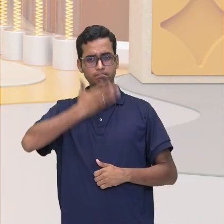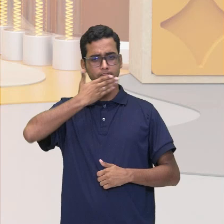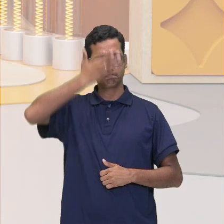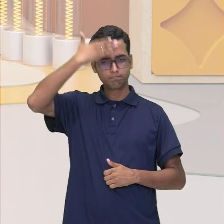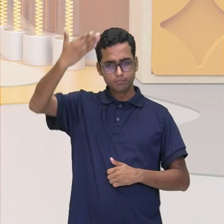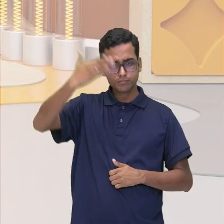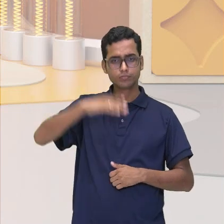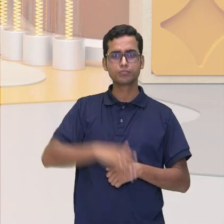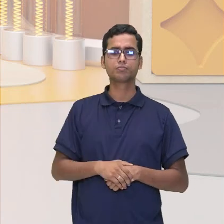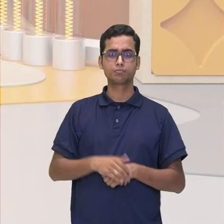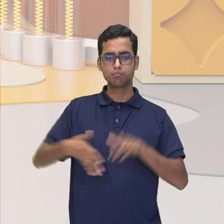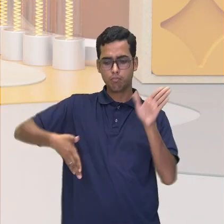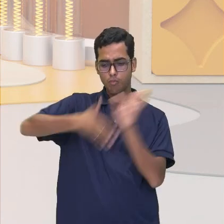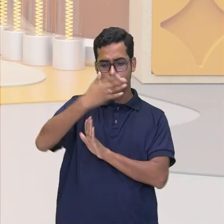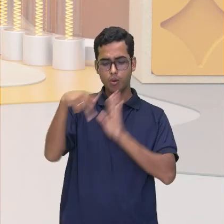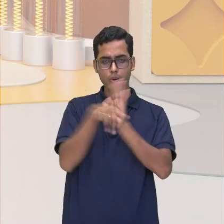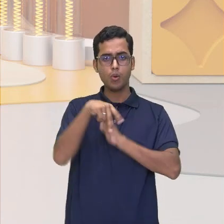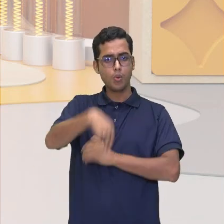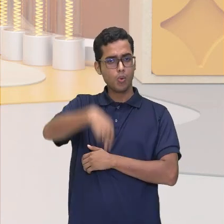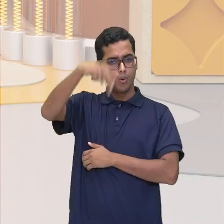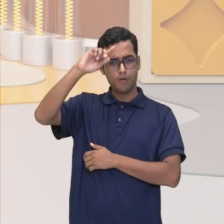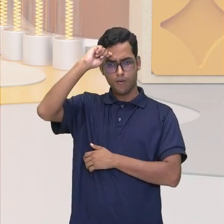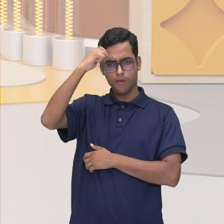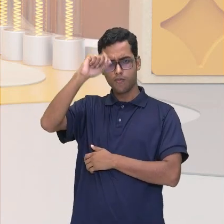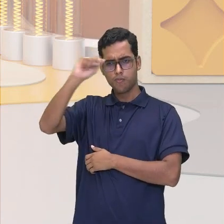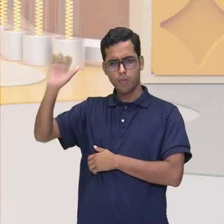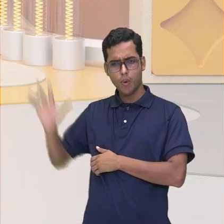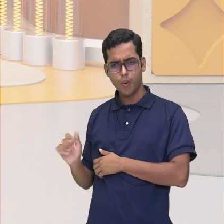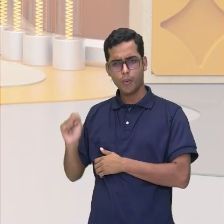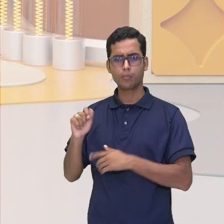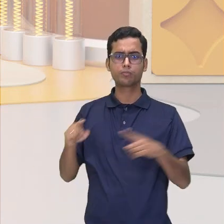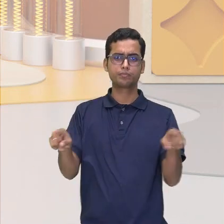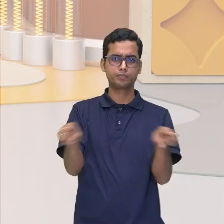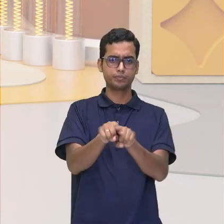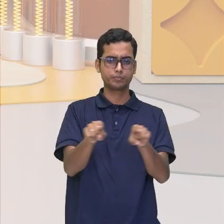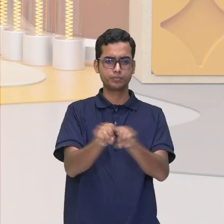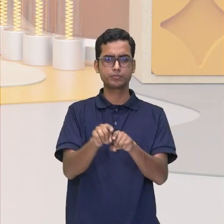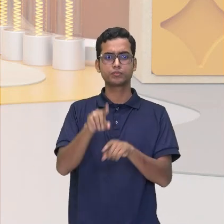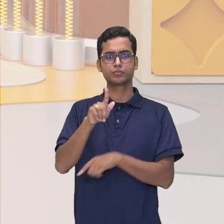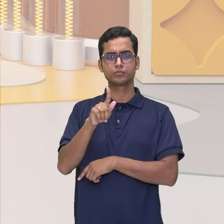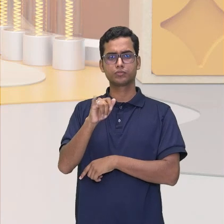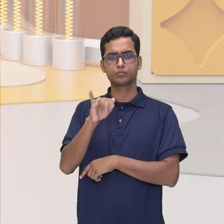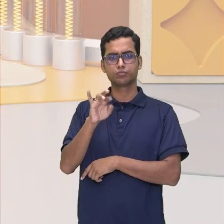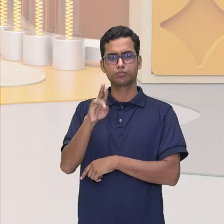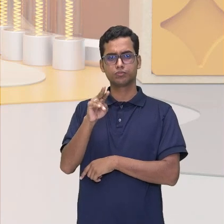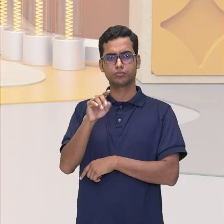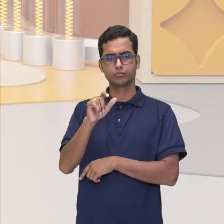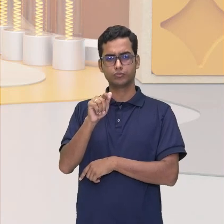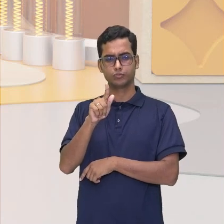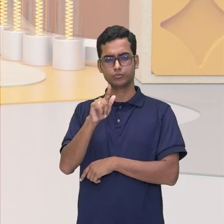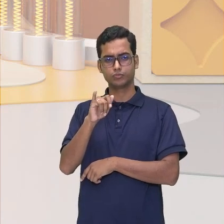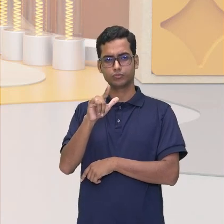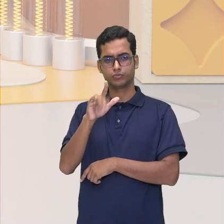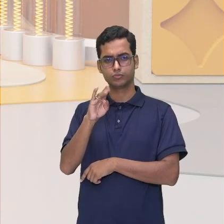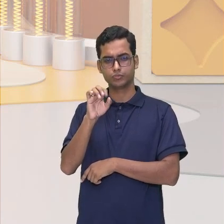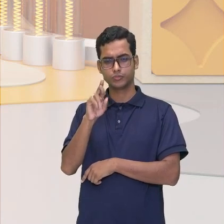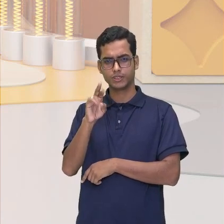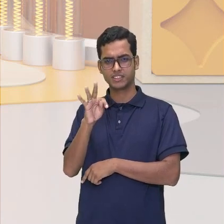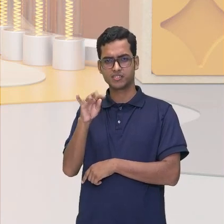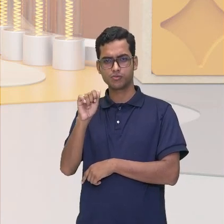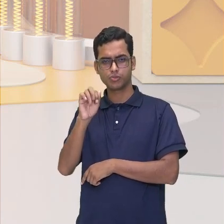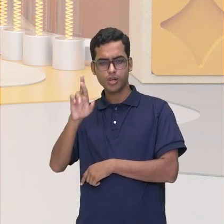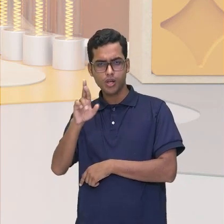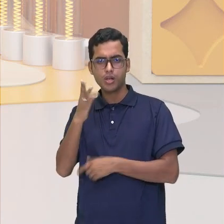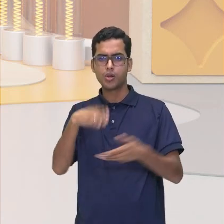atravessaram o norte da África, atravessaram o Estreito de Gibraltar e chegaram até a Península Ibérica. E, a partir